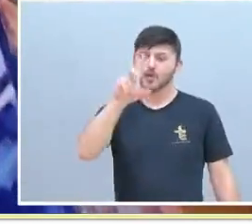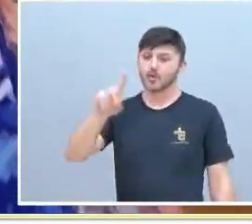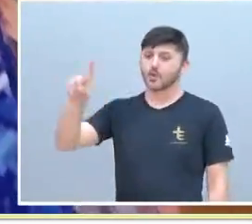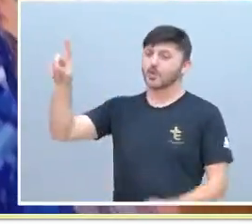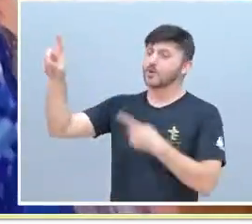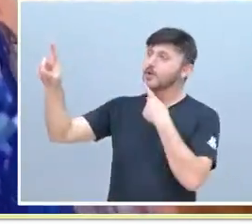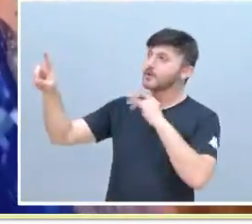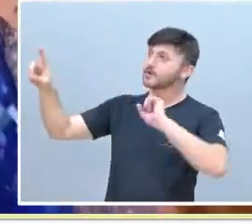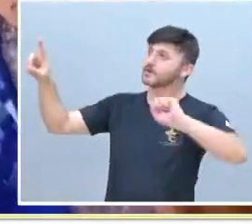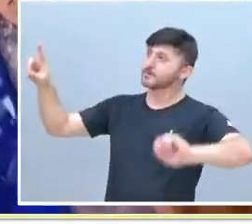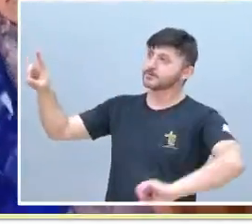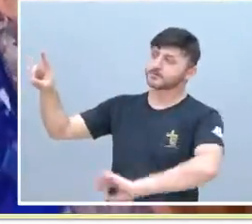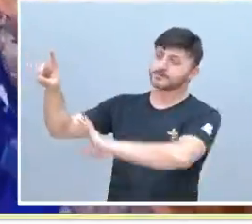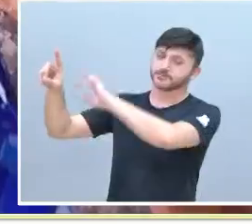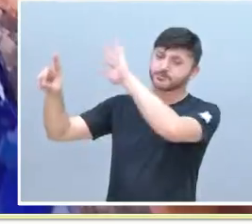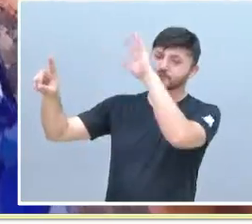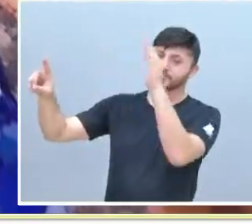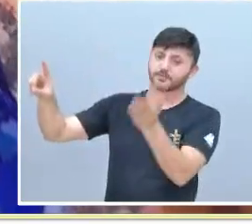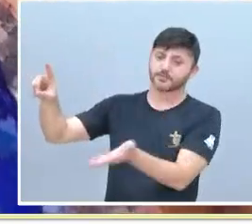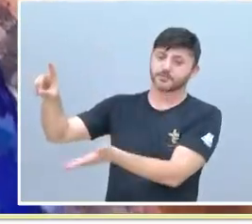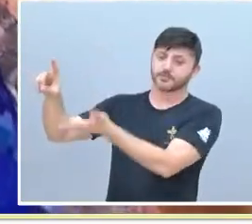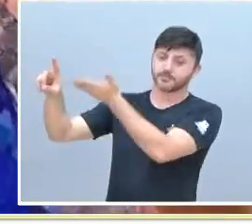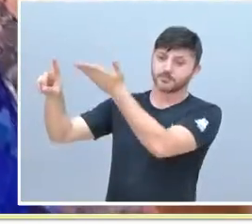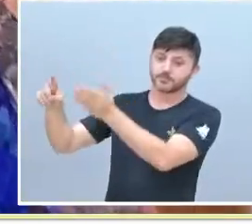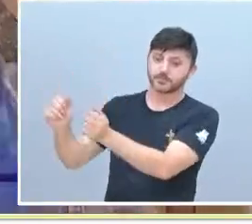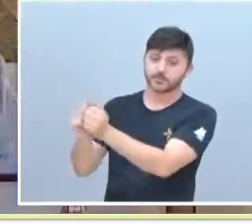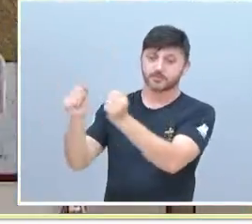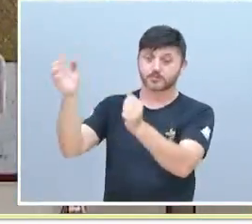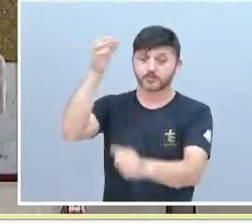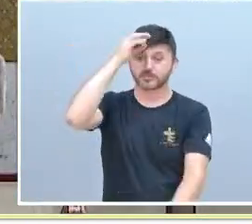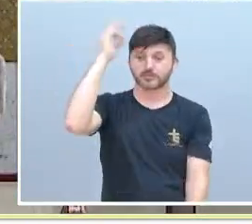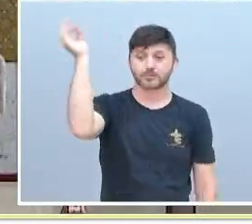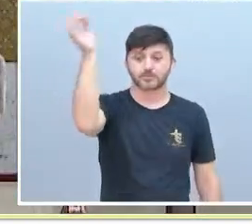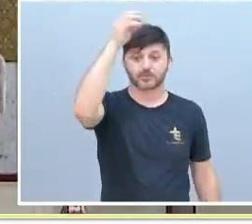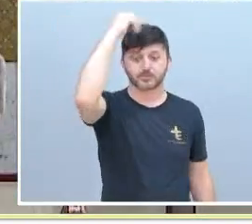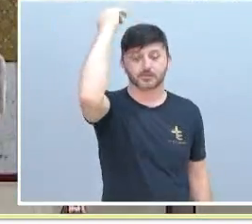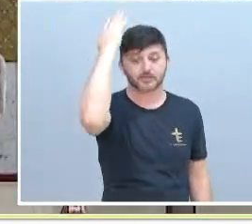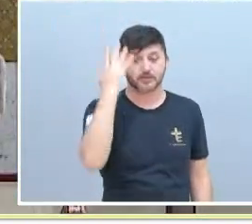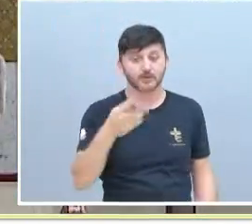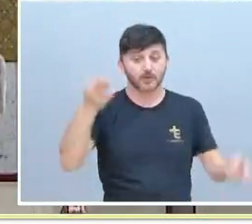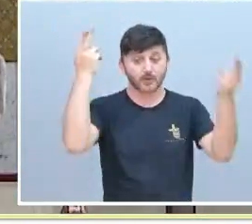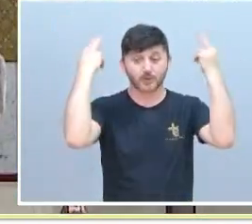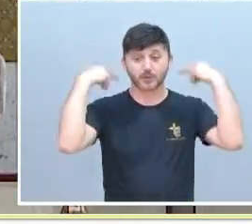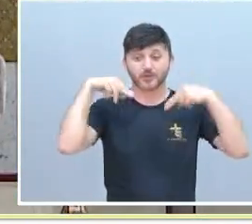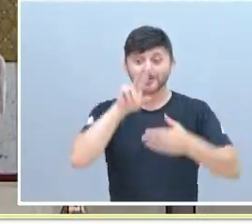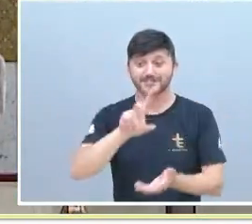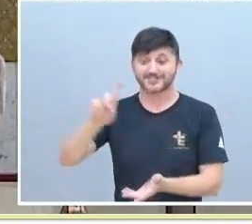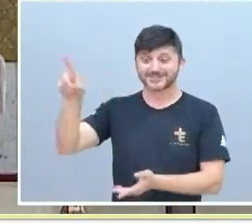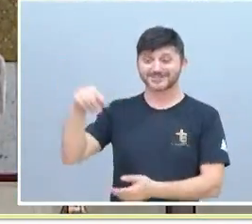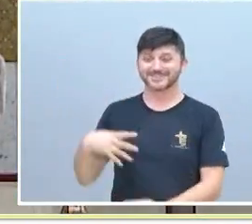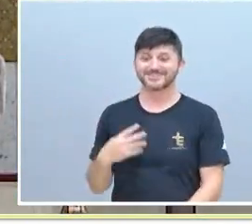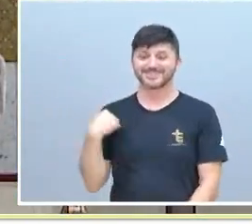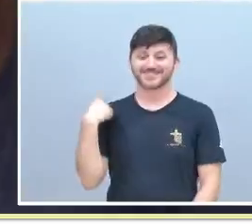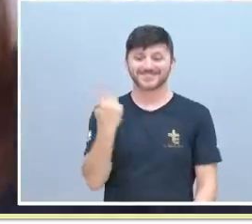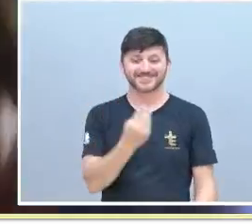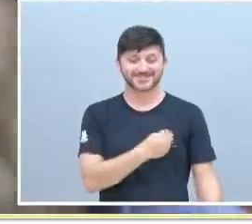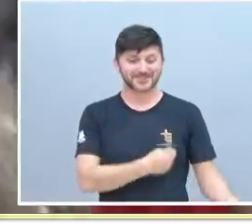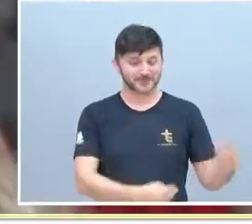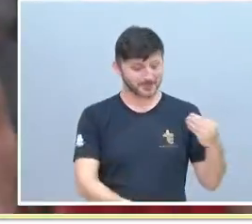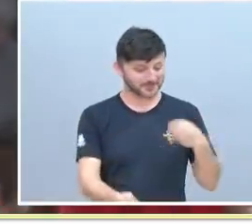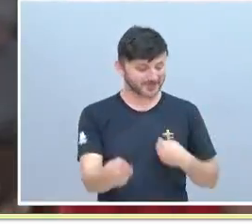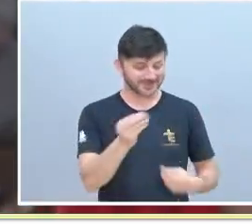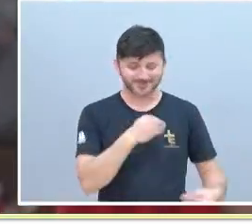unigênito do Pai, glória a Deus, voz de Deus, Cordeiro Santo, glória a Deus,